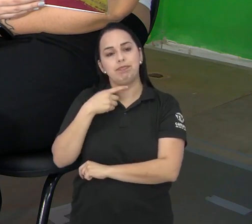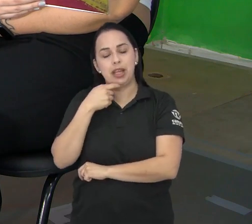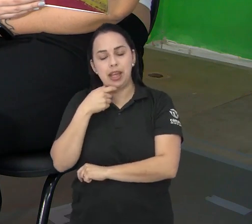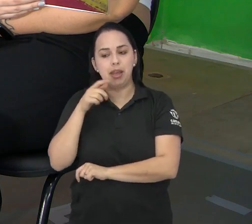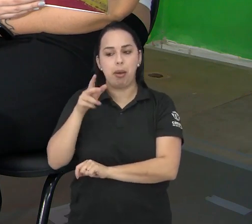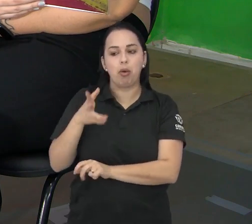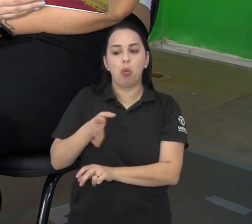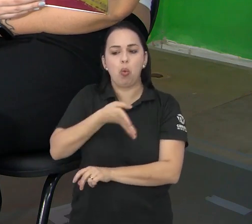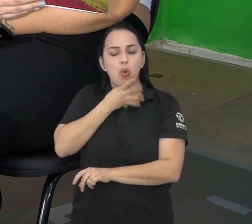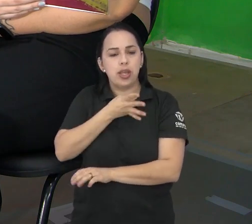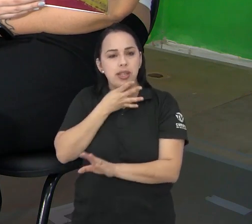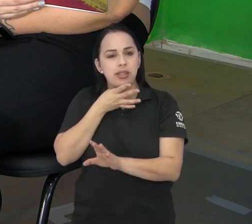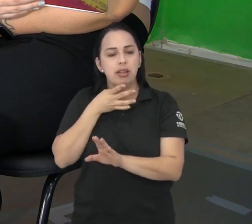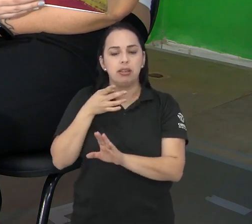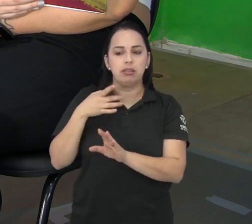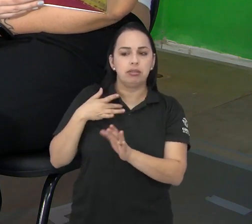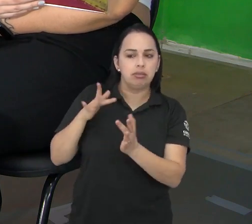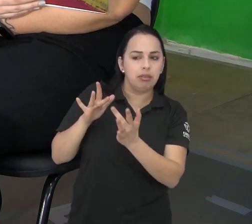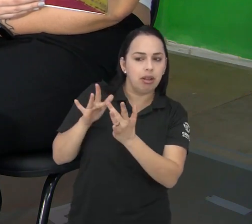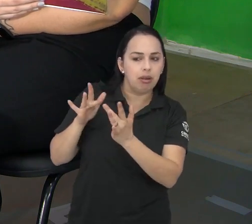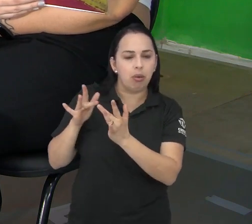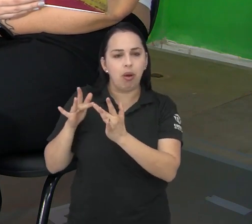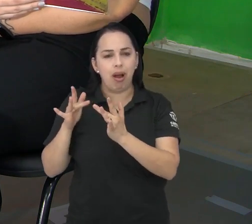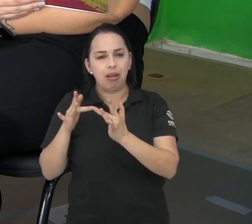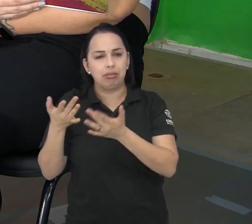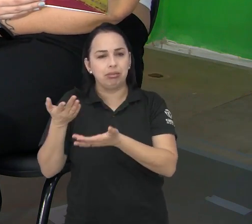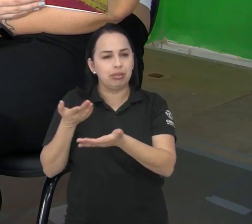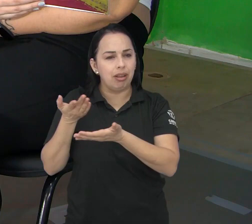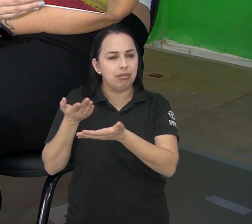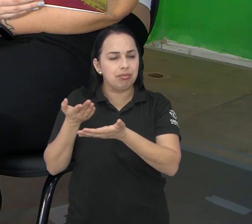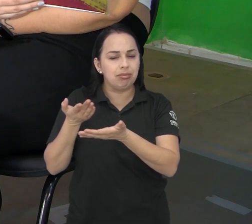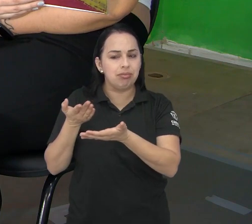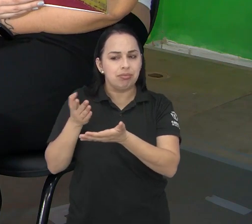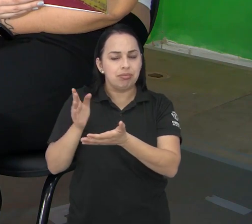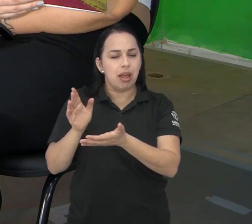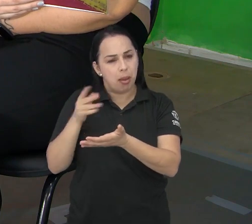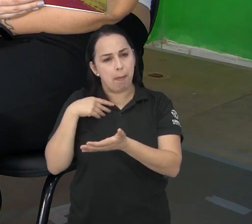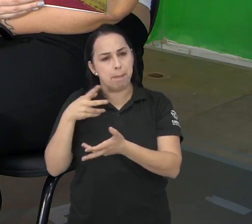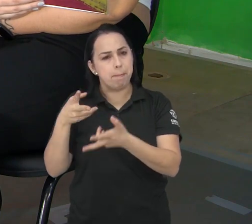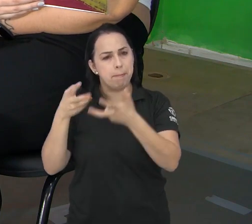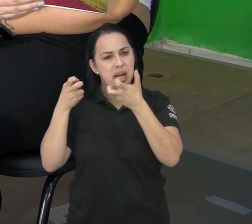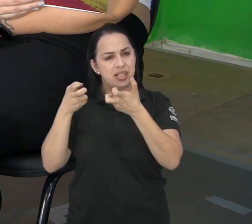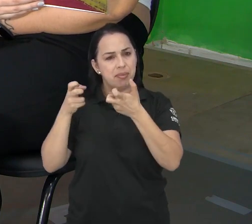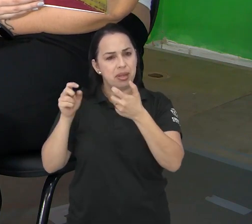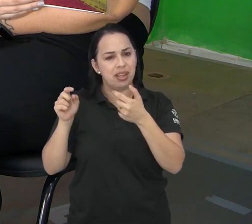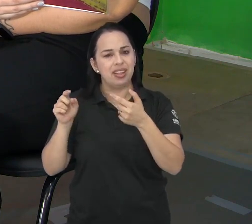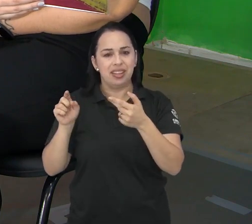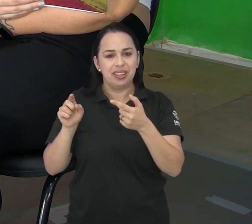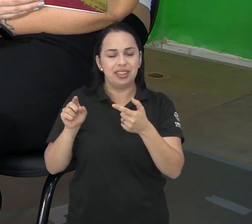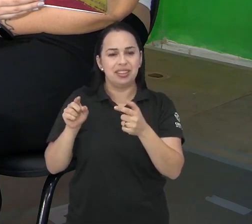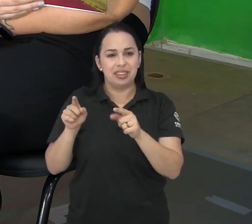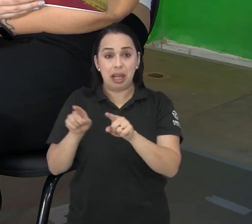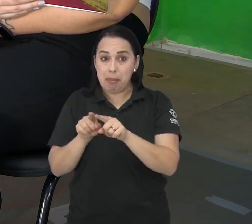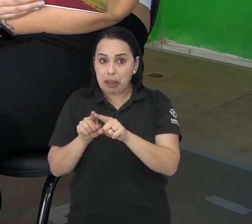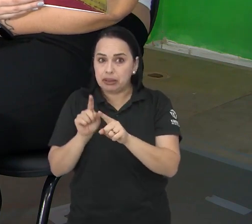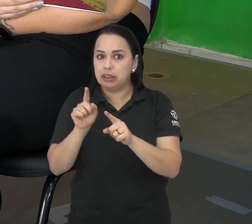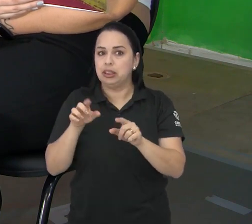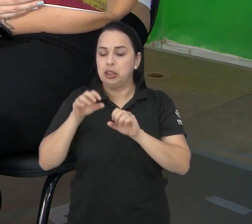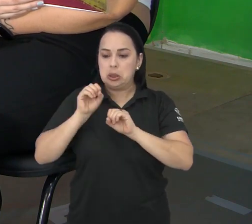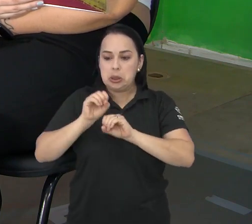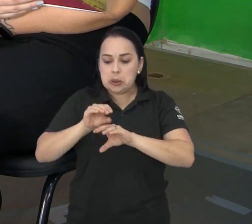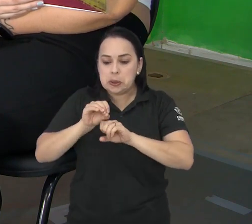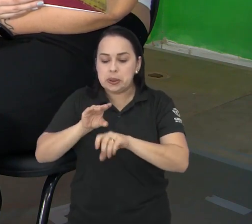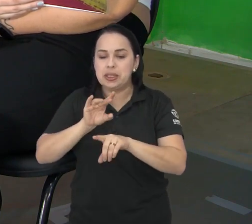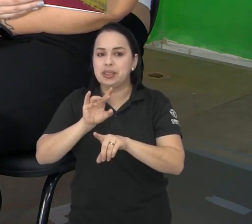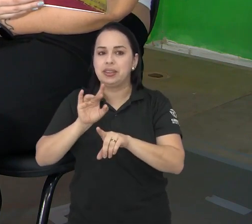identificando com os músicos, né? Nesse contato direto no dia a dia. E por ser músico, educador e ter essa